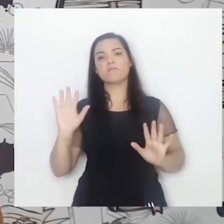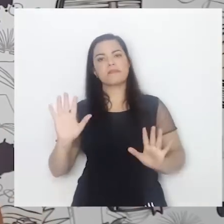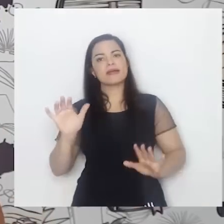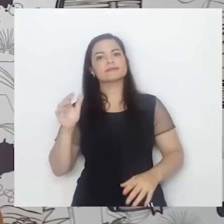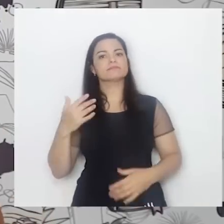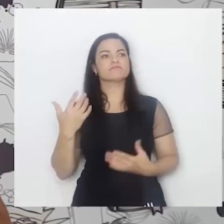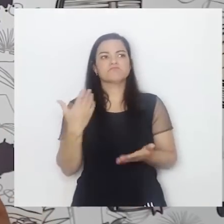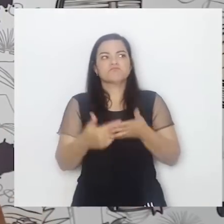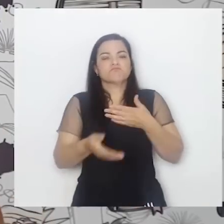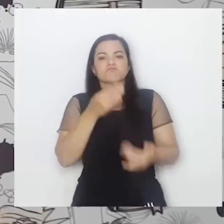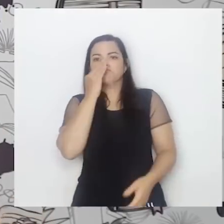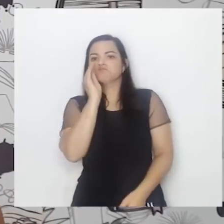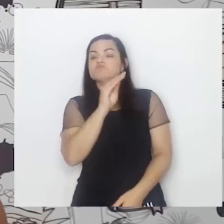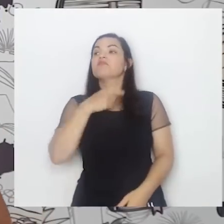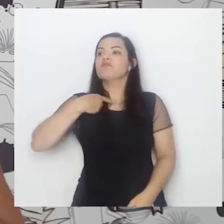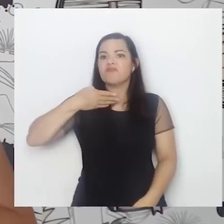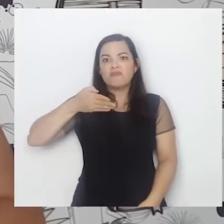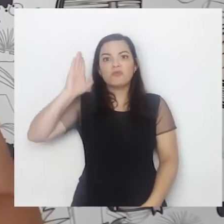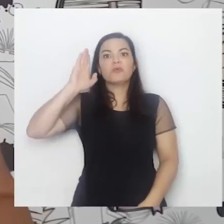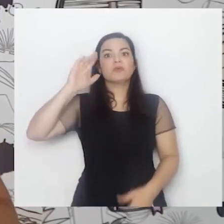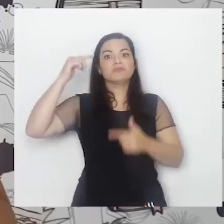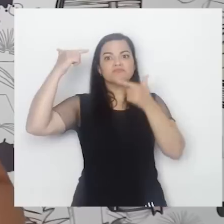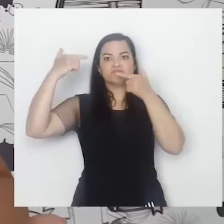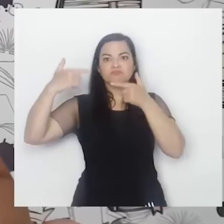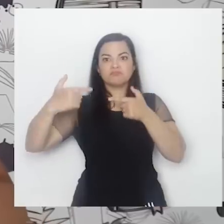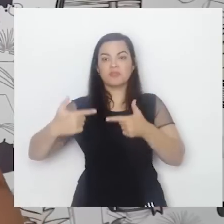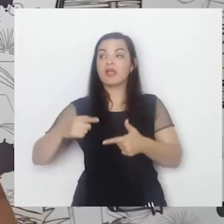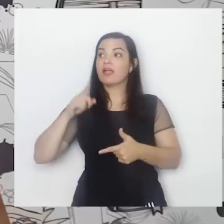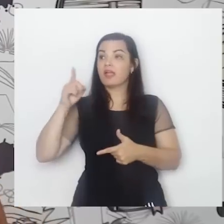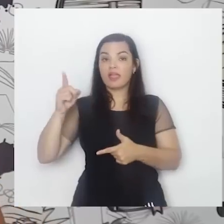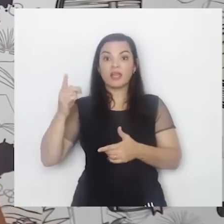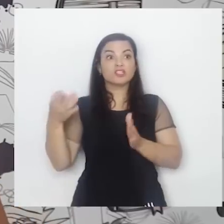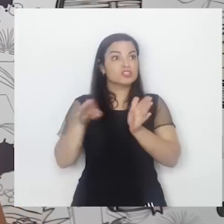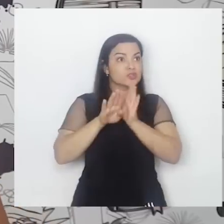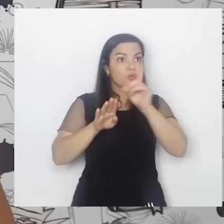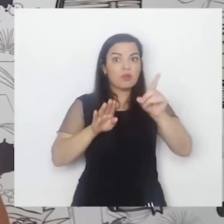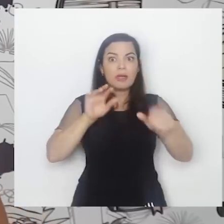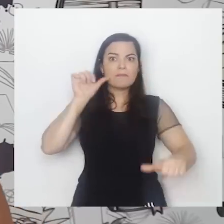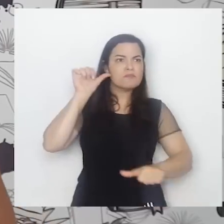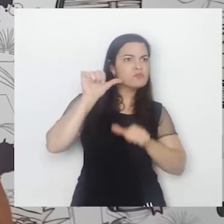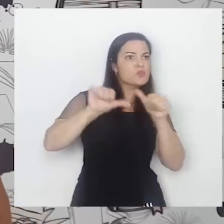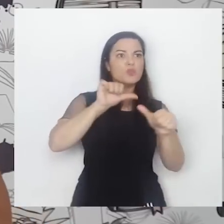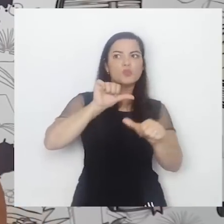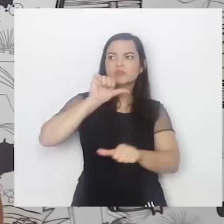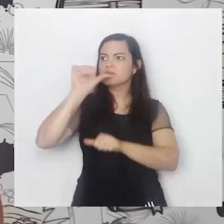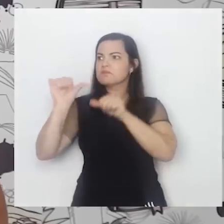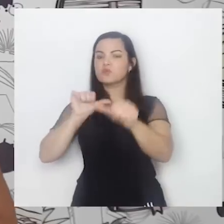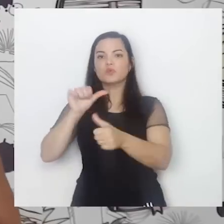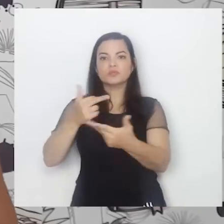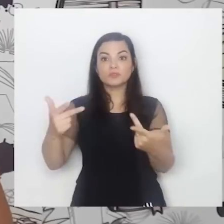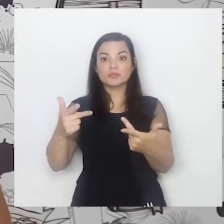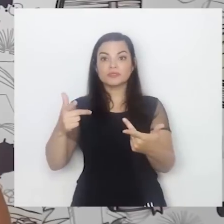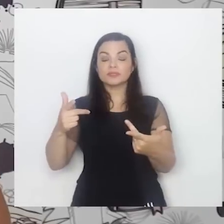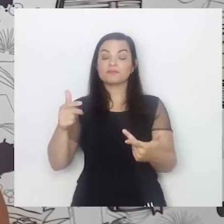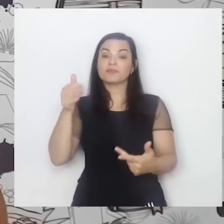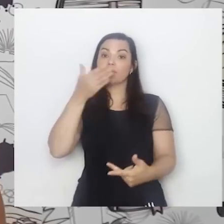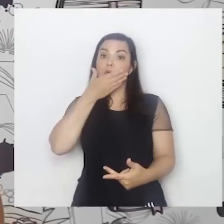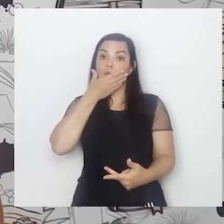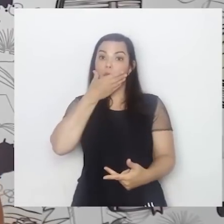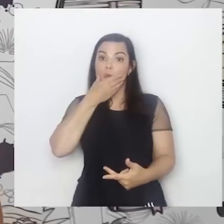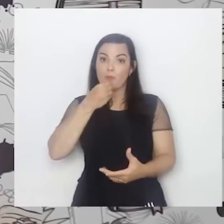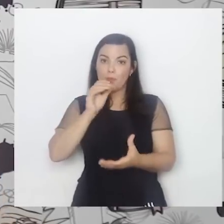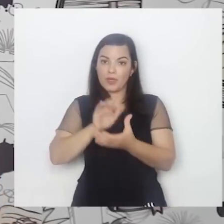foi. Ela foi e ela mudou muitas coisas por lá. Viúva de um militar